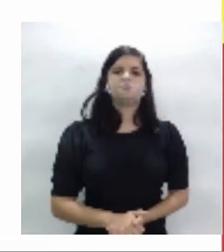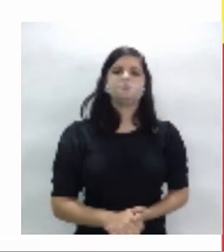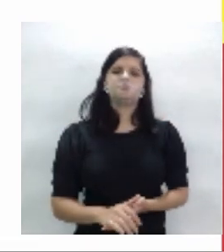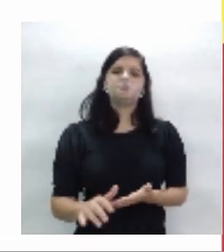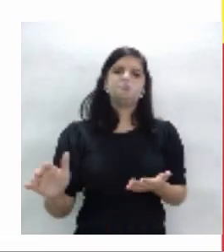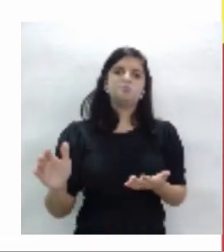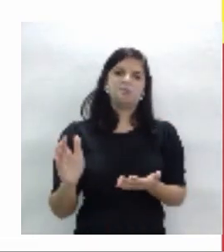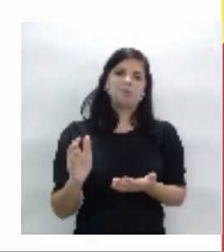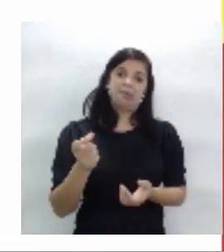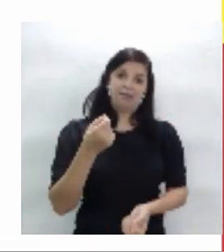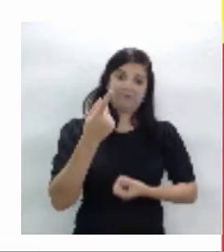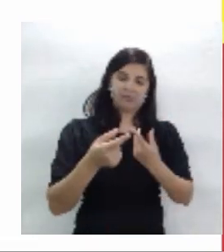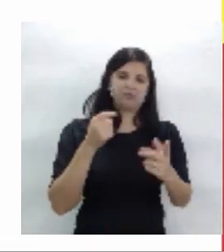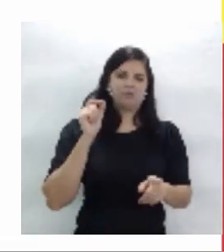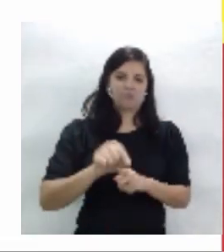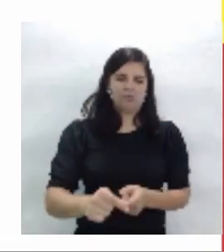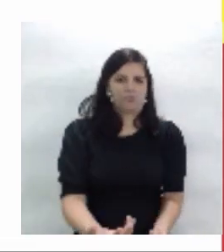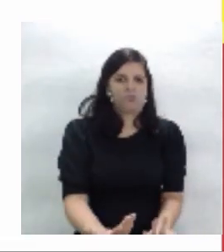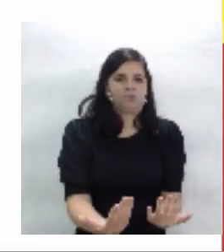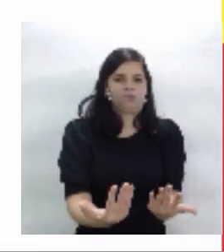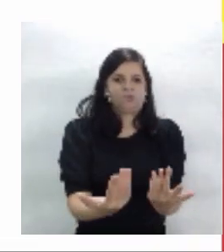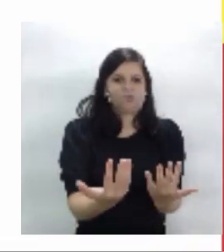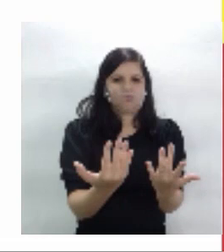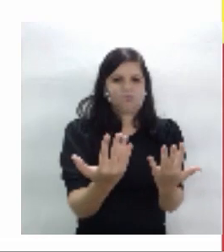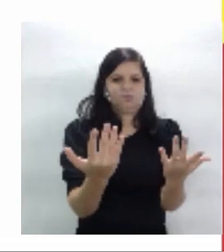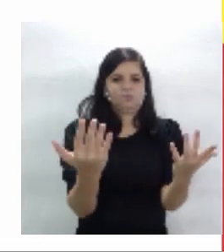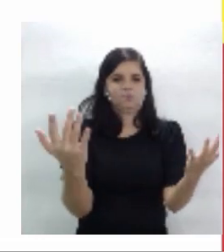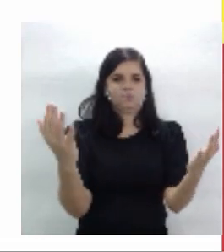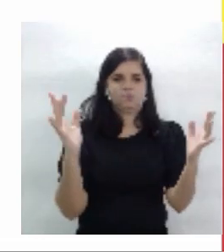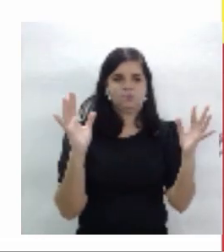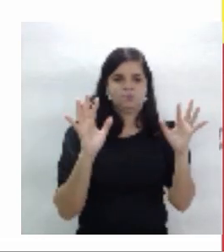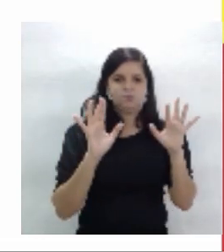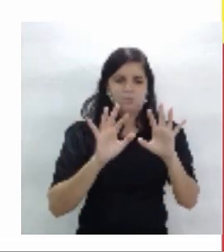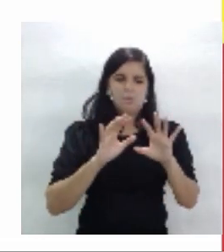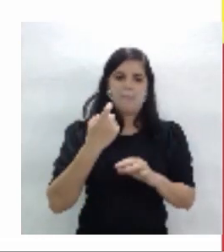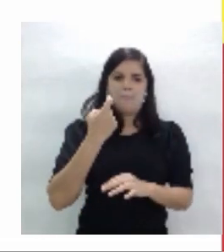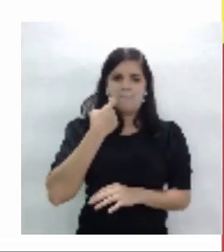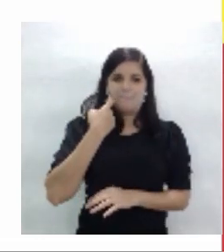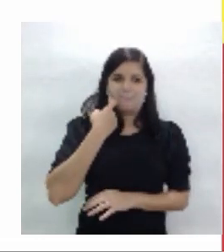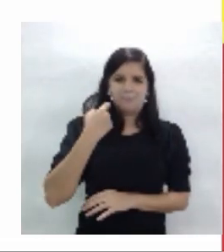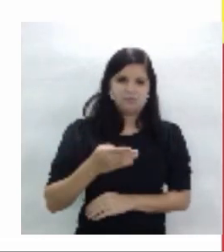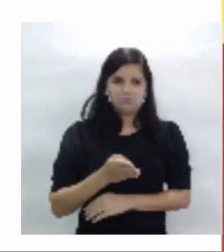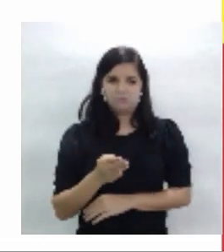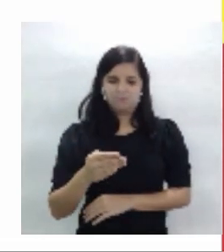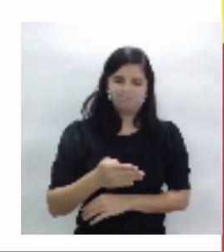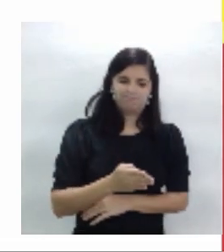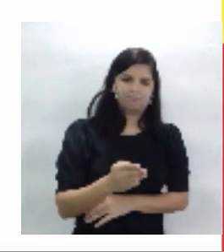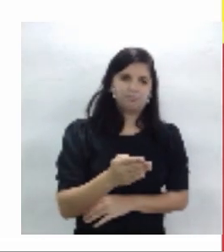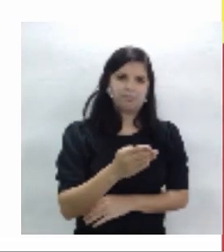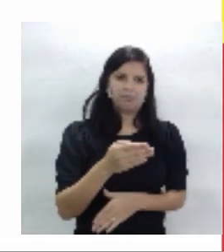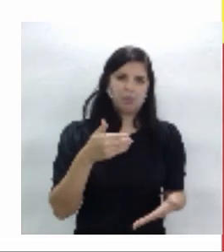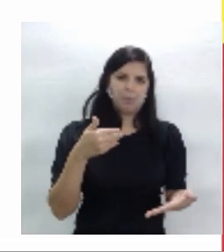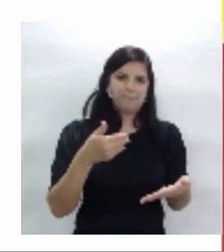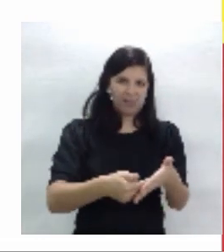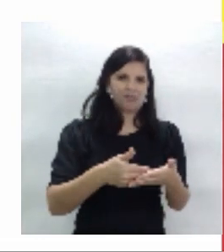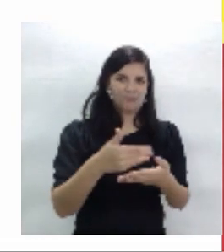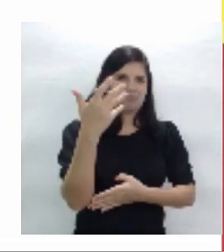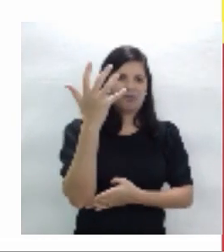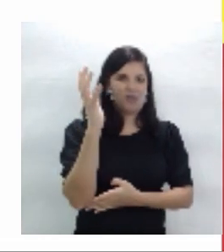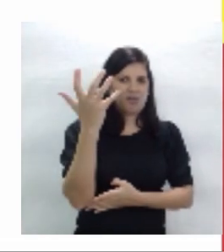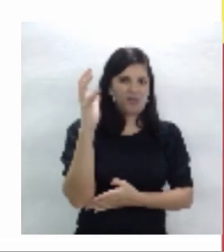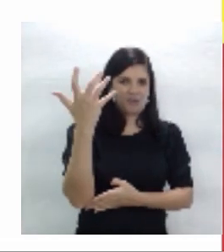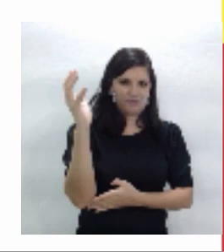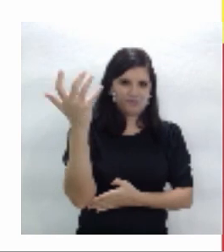ocorrem algumas queimadas, alguns incêndios florestais, esses peixes, eles geralmente estão perto de